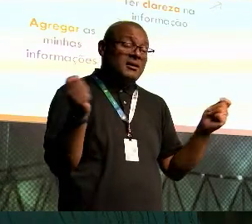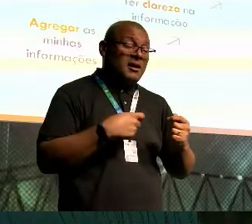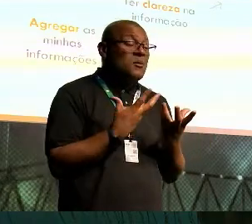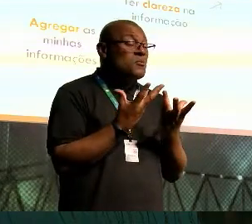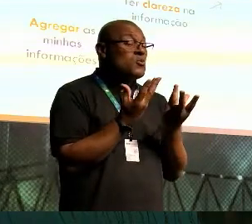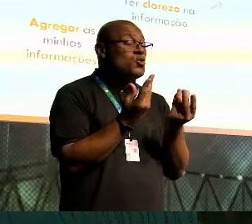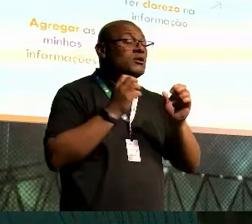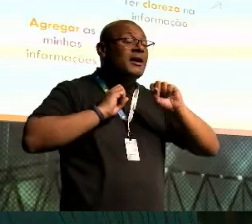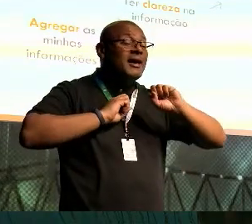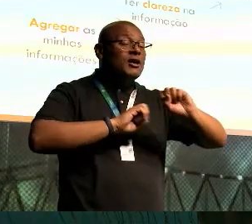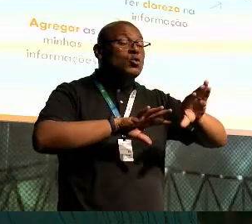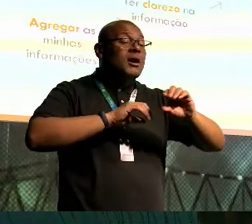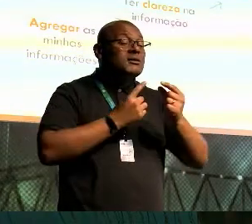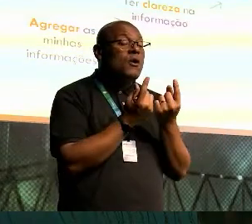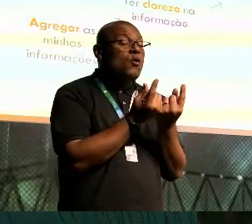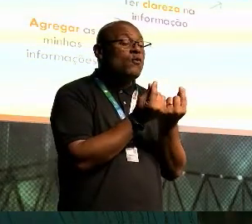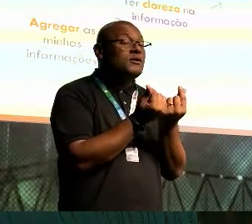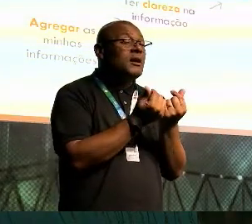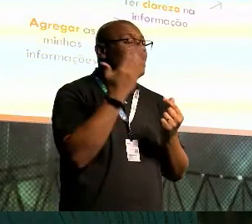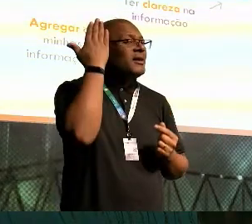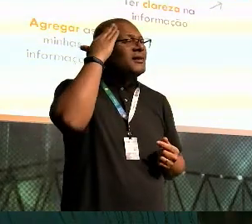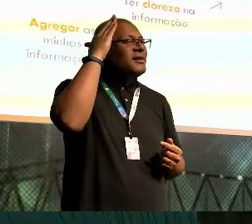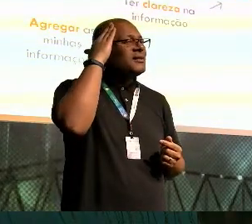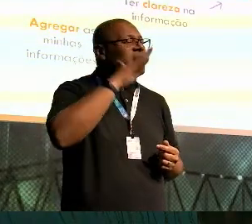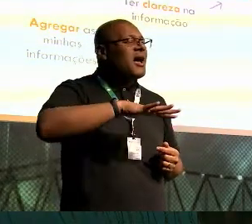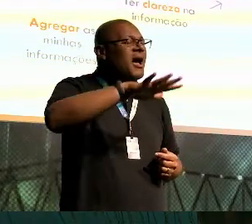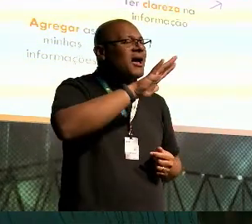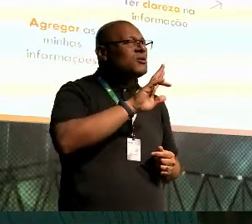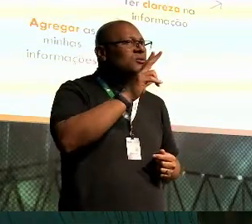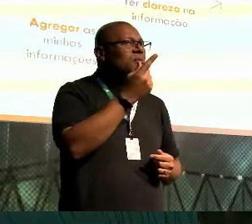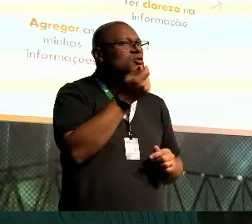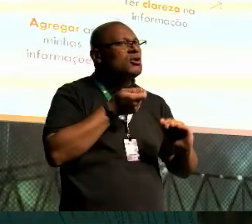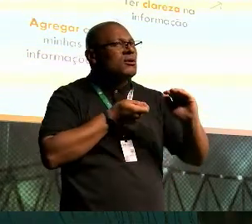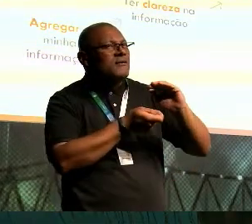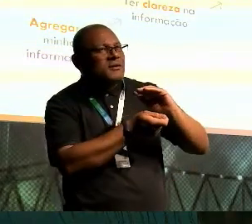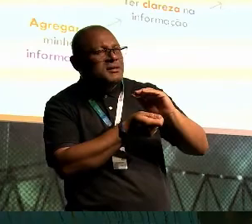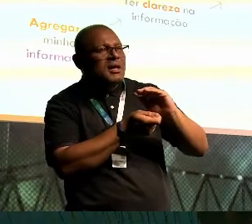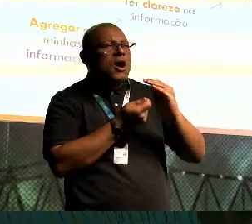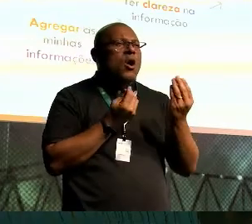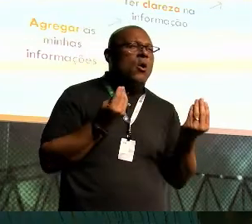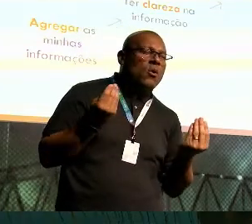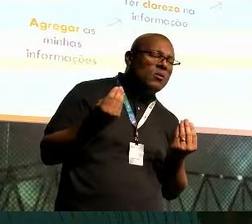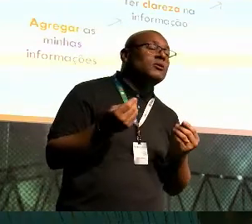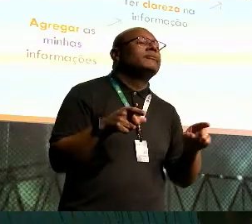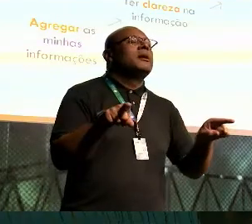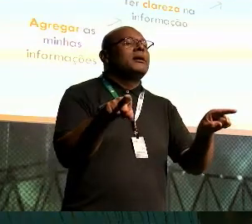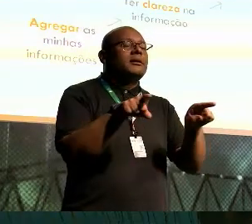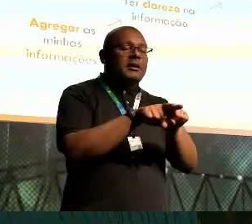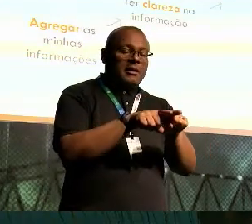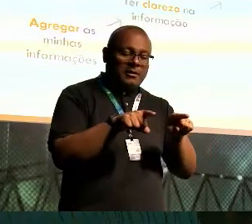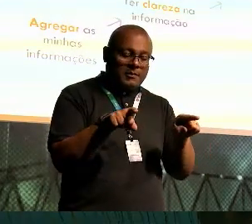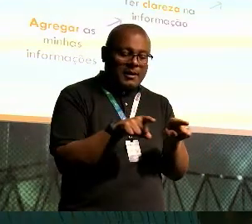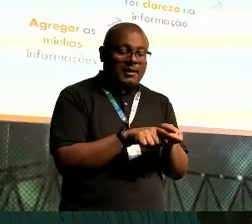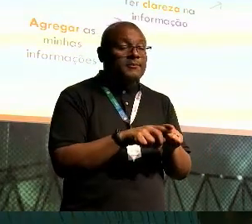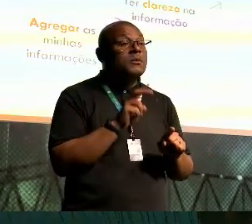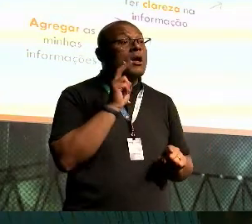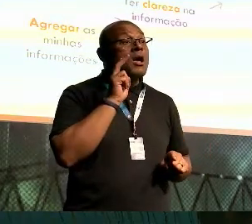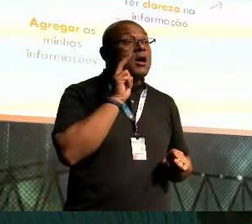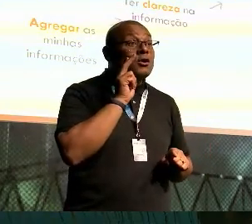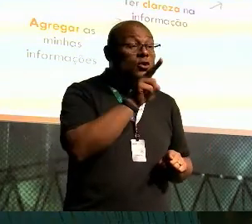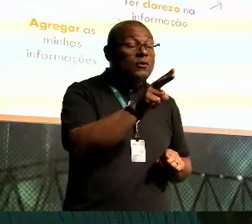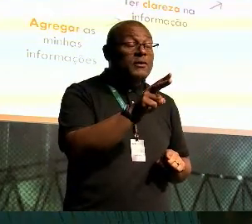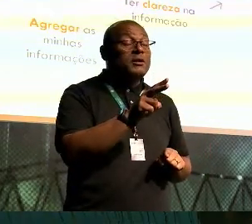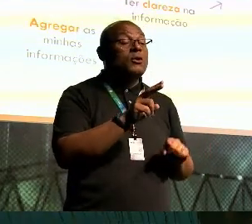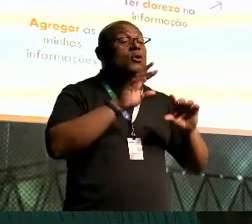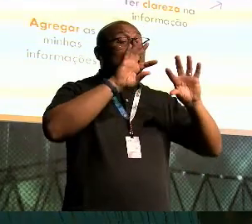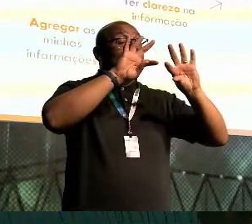educação financeira para o usuário, ajudar o usuário a entender como aplicar o melhor o dinheiro, a aplicação de dinheiro também. Então, estou vendo que chegou